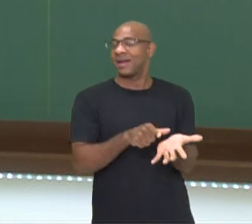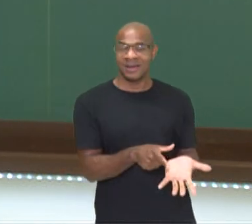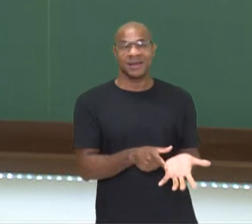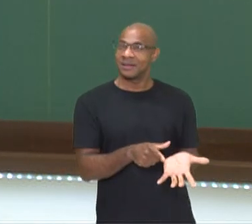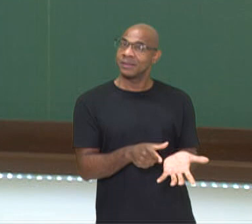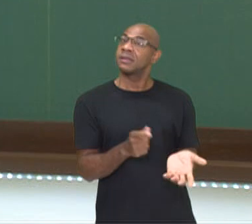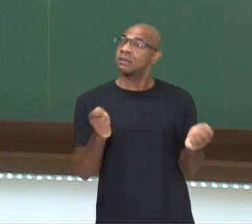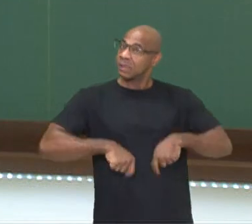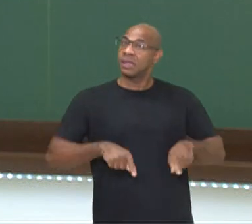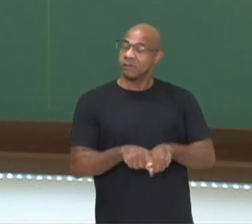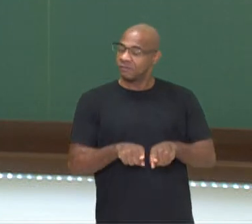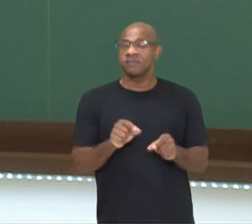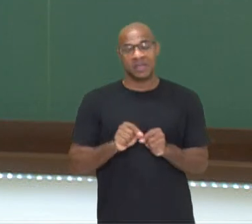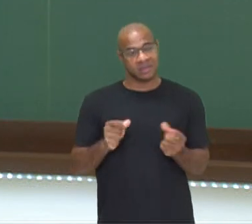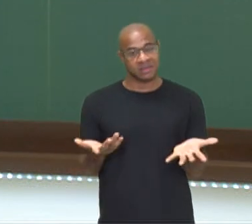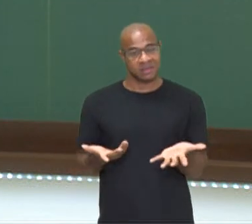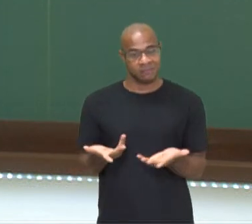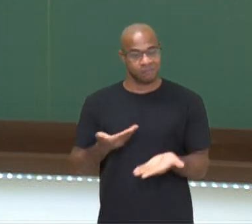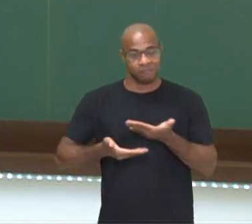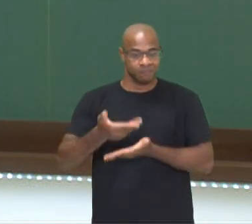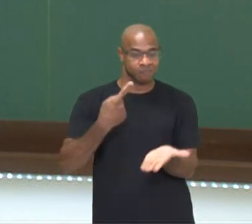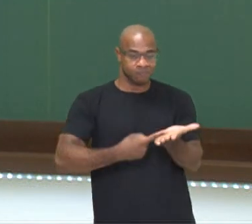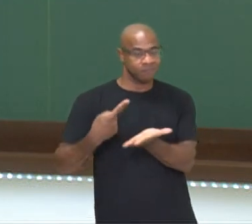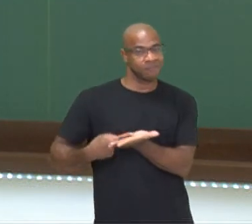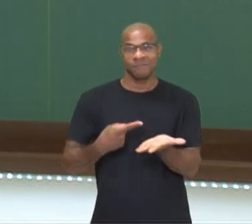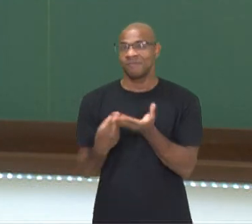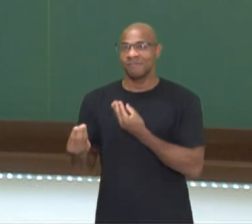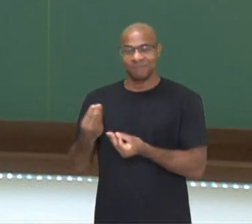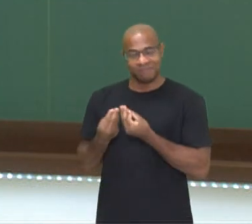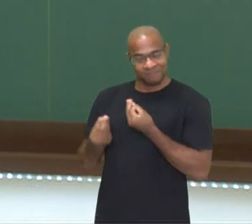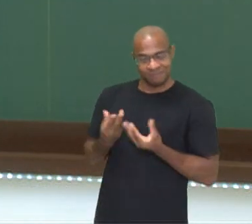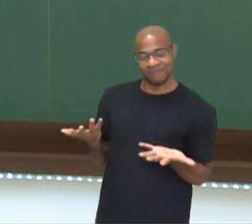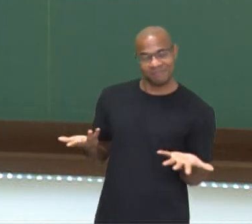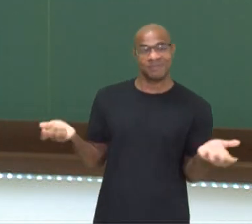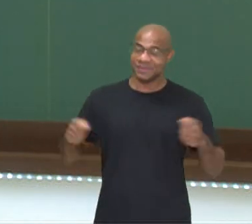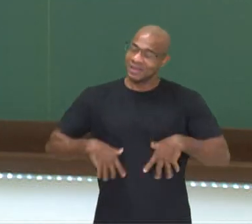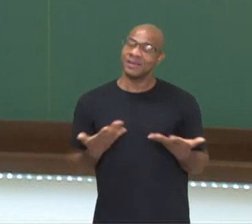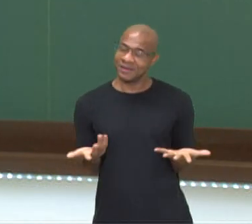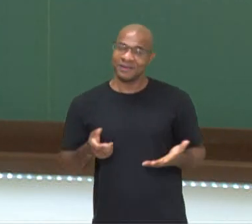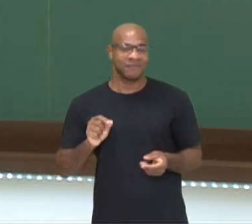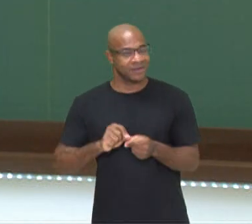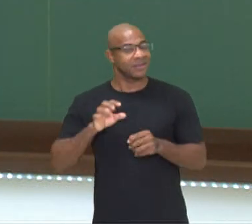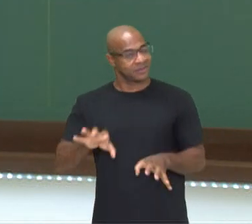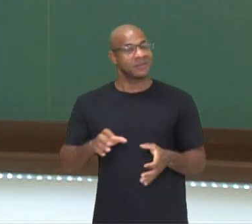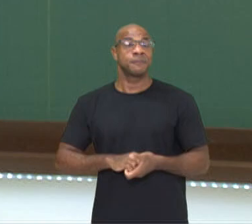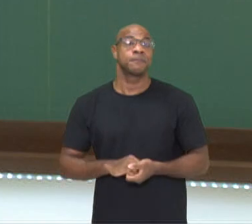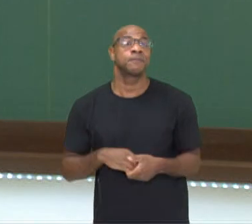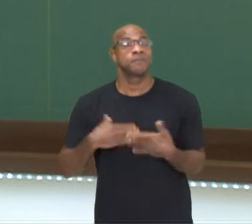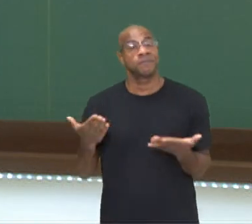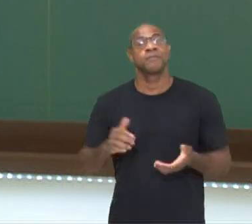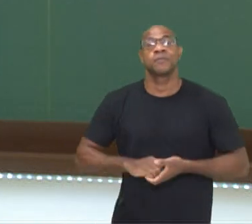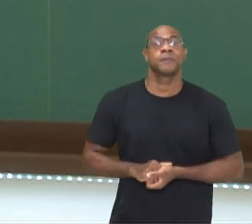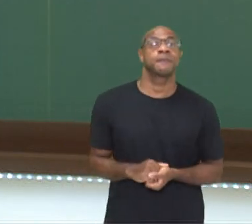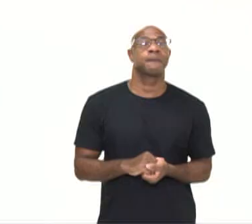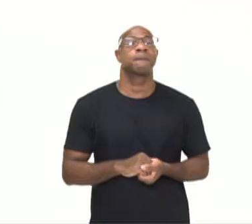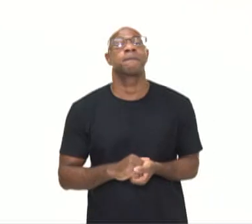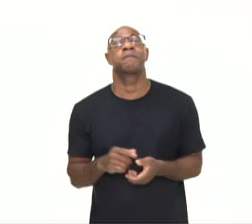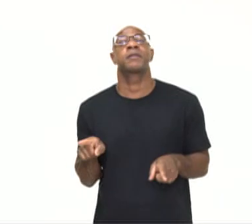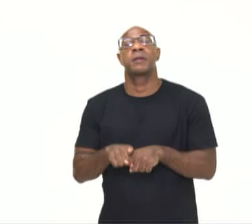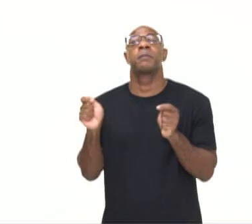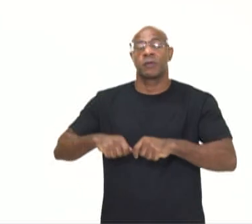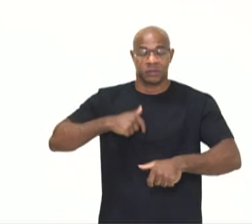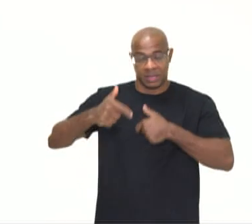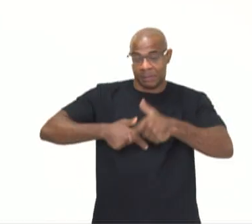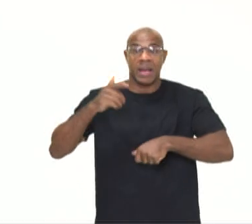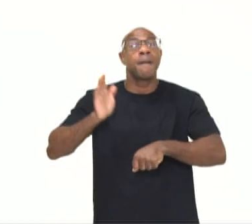posso vender o carro para comprar a moto, certo? Então você está vendendo uma posse para poder comprar outra. Também você pode